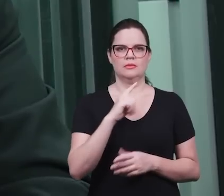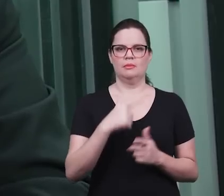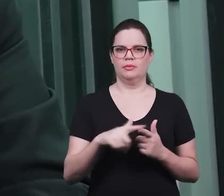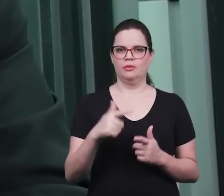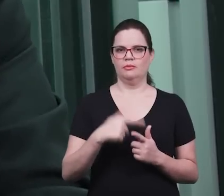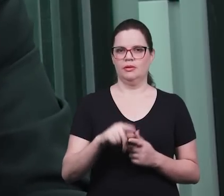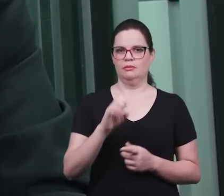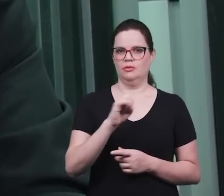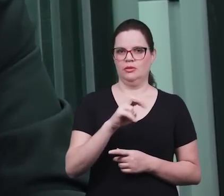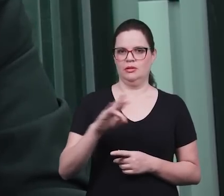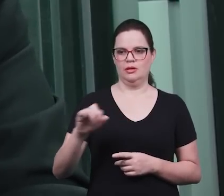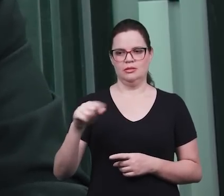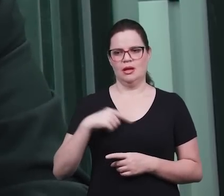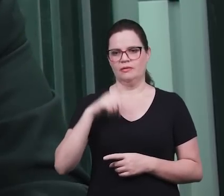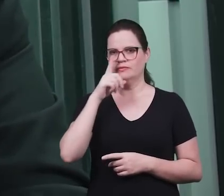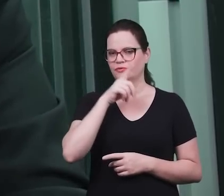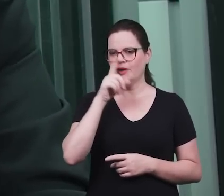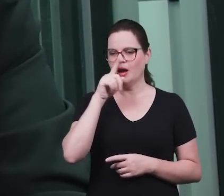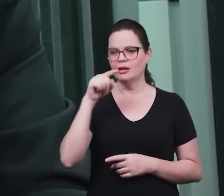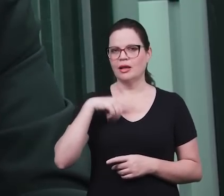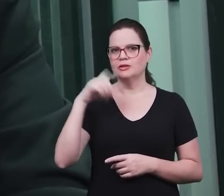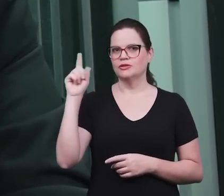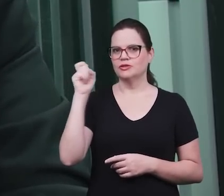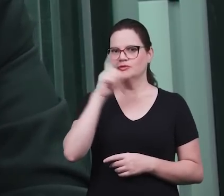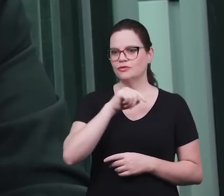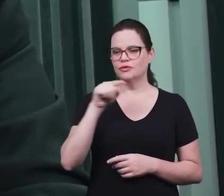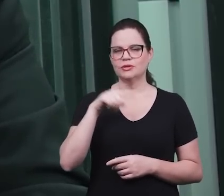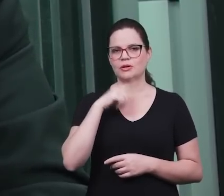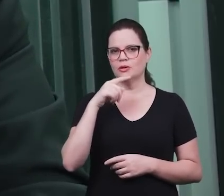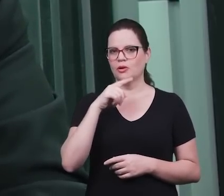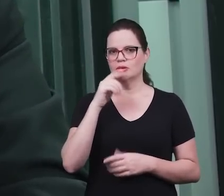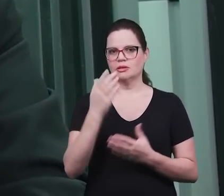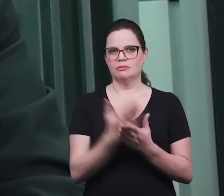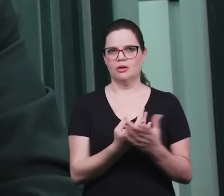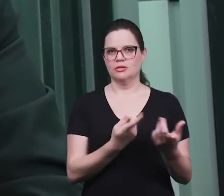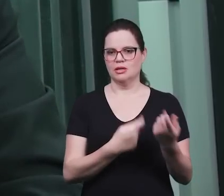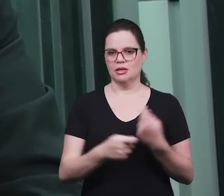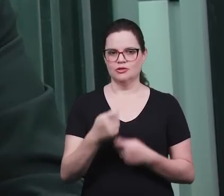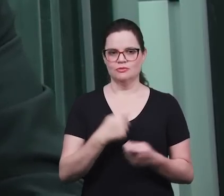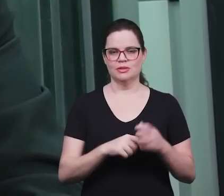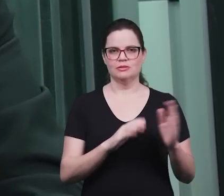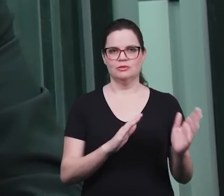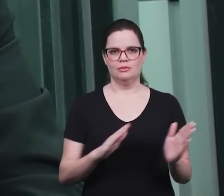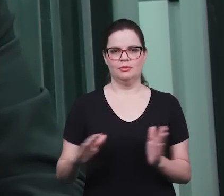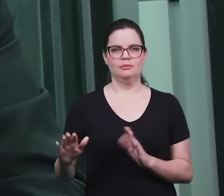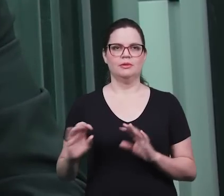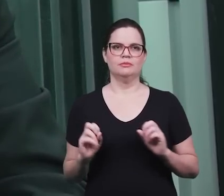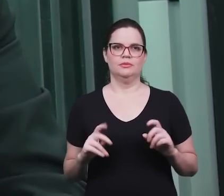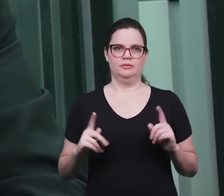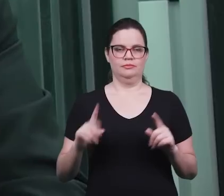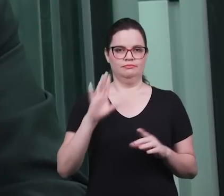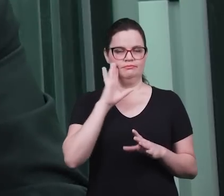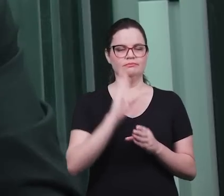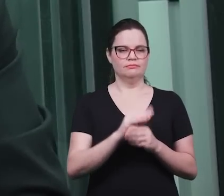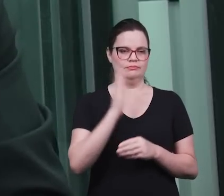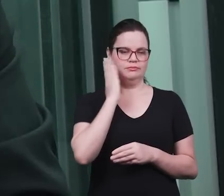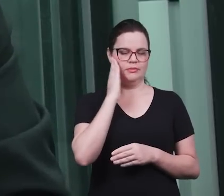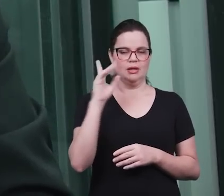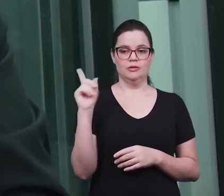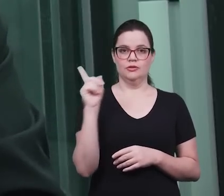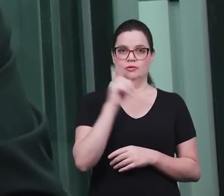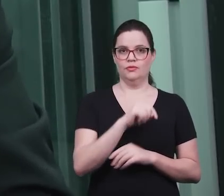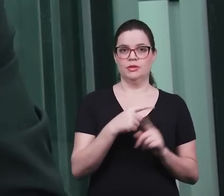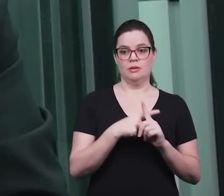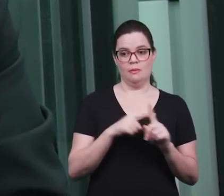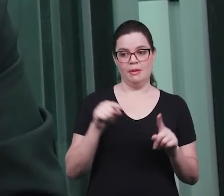o INSS, que o INSS seja difícil, que seja jogo duro fazer o processo administrativo, que enfim, as coisas acontecem. O INSS,